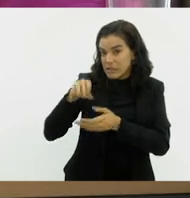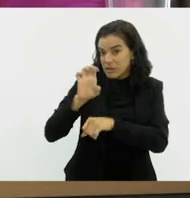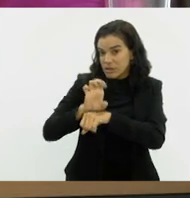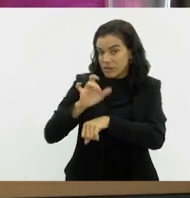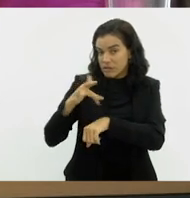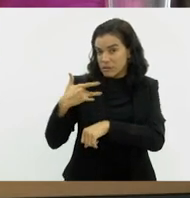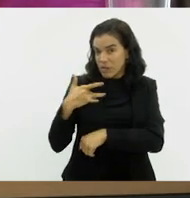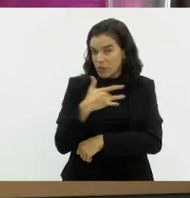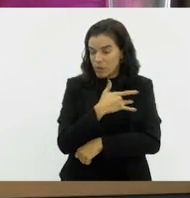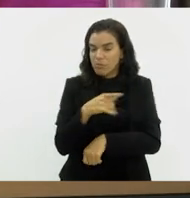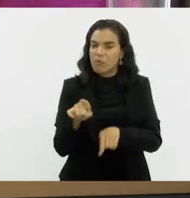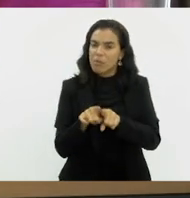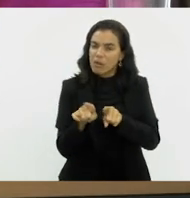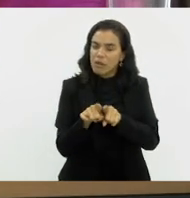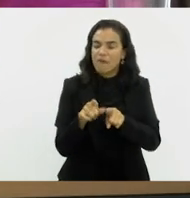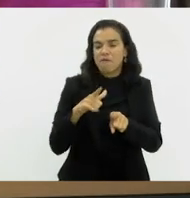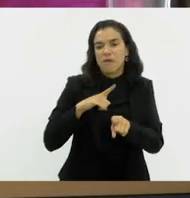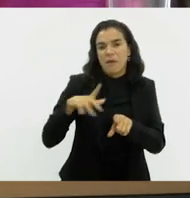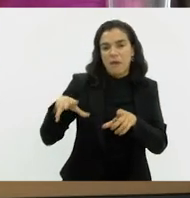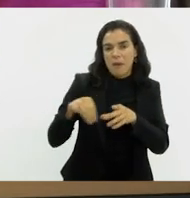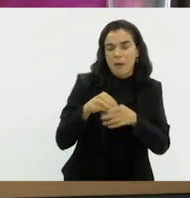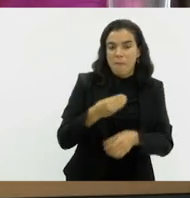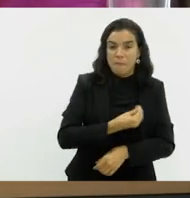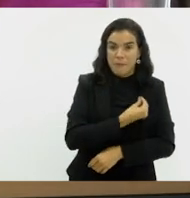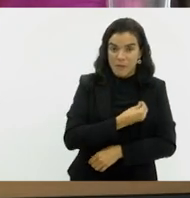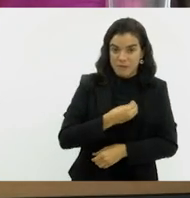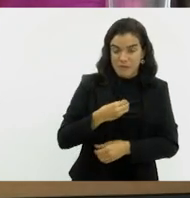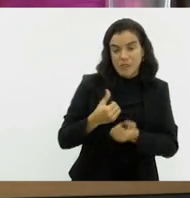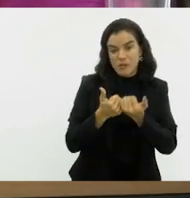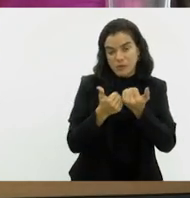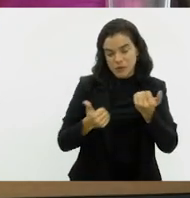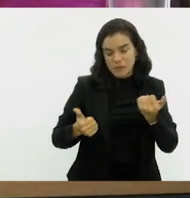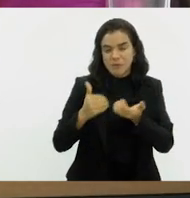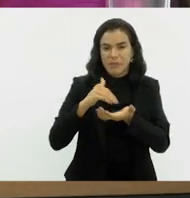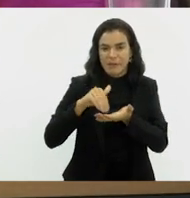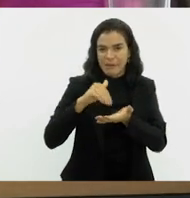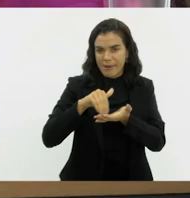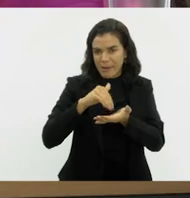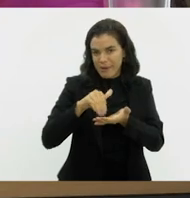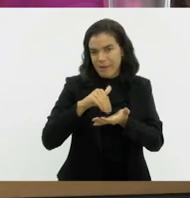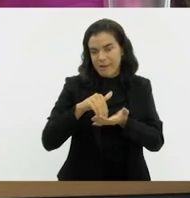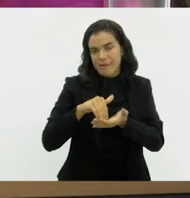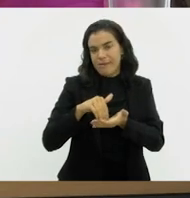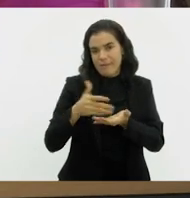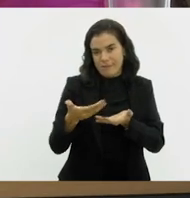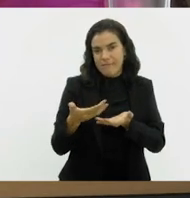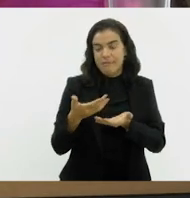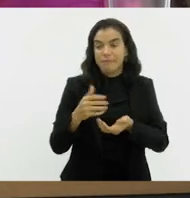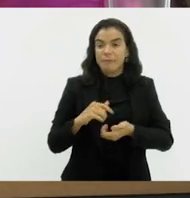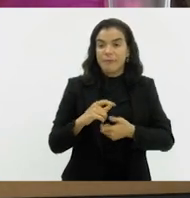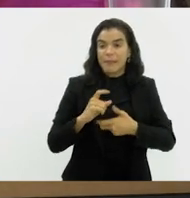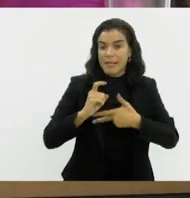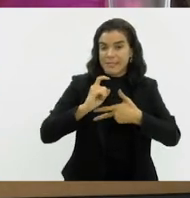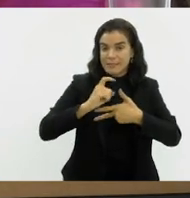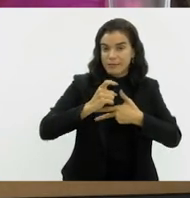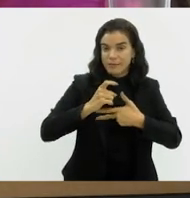Saúde, também tivemos a participação da Subsecretaria Executiva, obviamente, porque